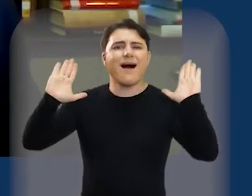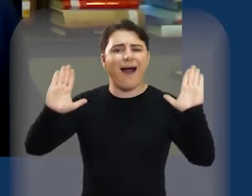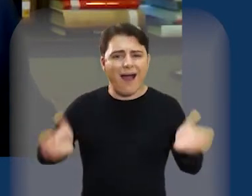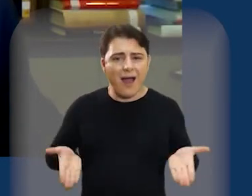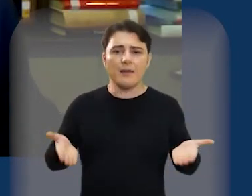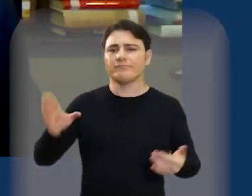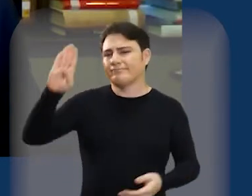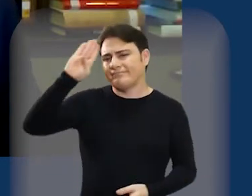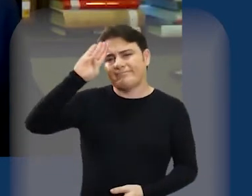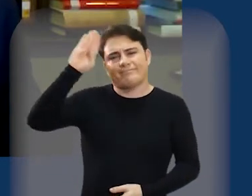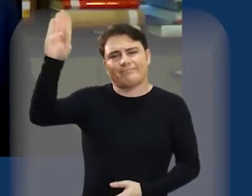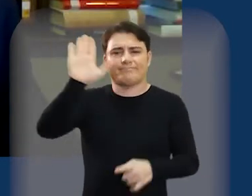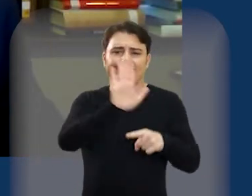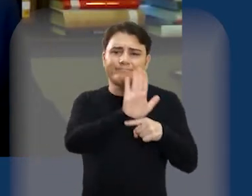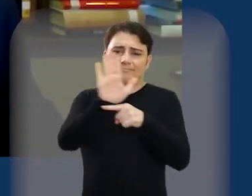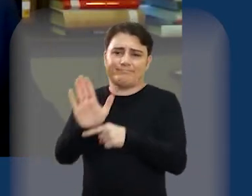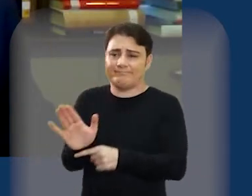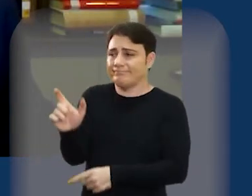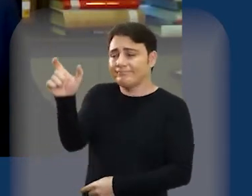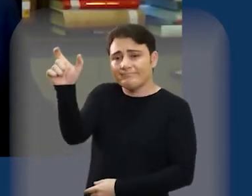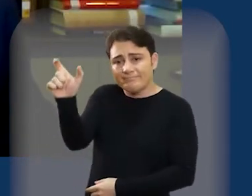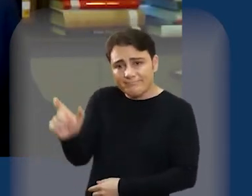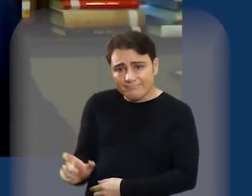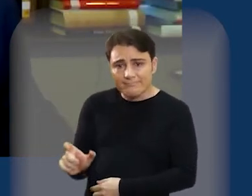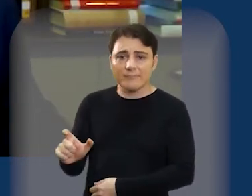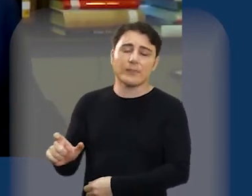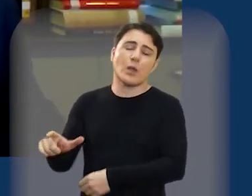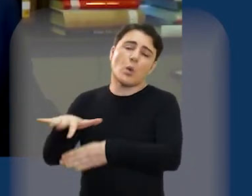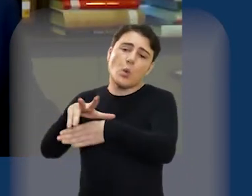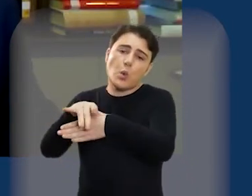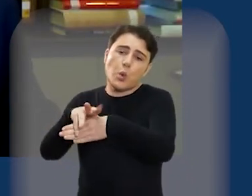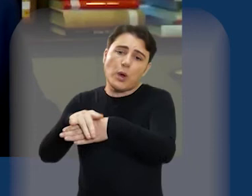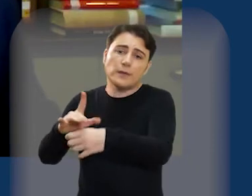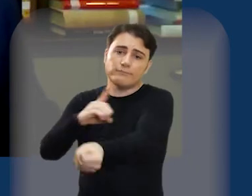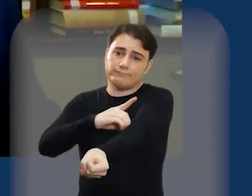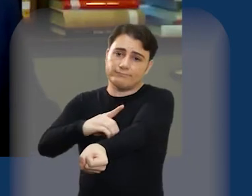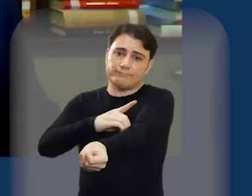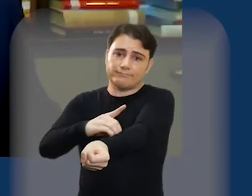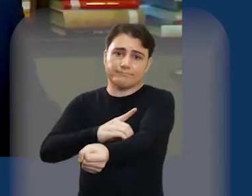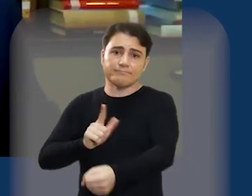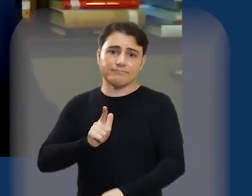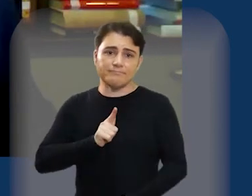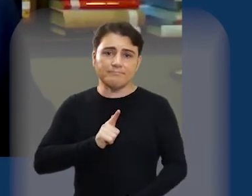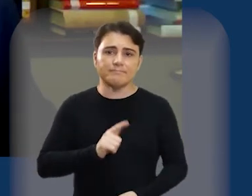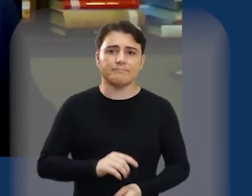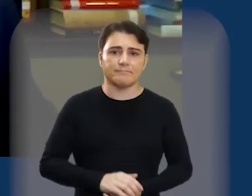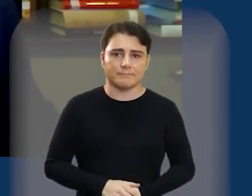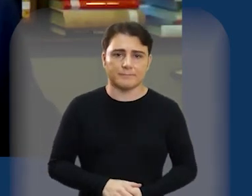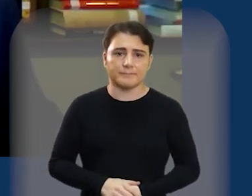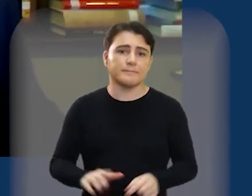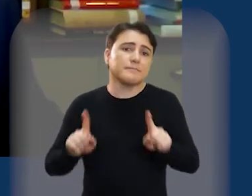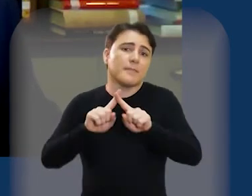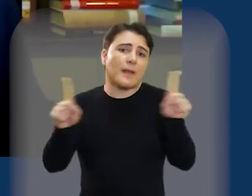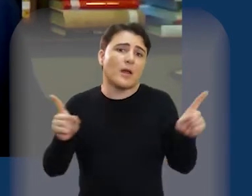intermitente, principalmente para pacientes portadores de diabetes, tá? Então, é uma coisa antiga,